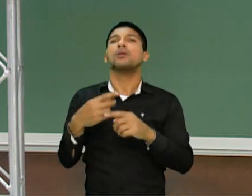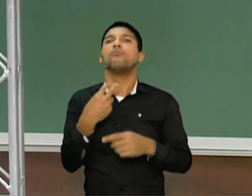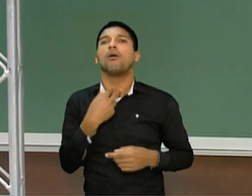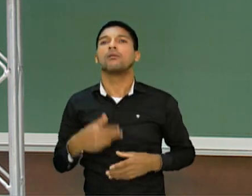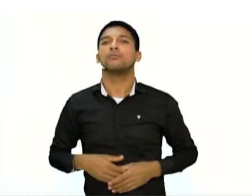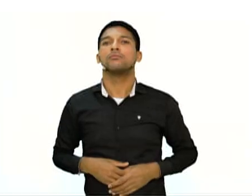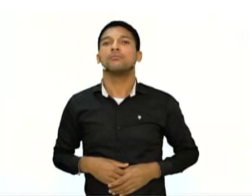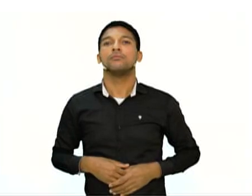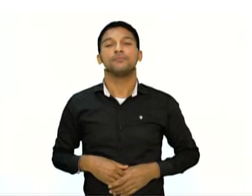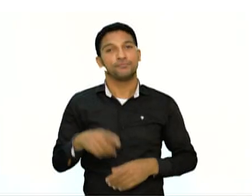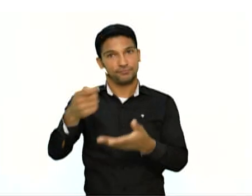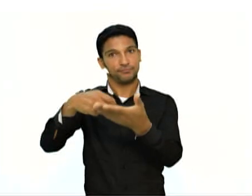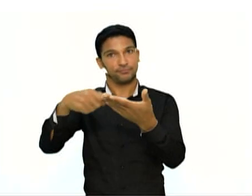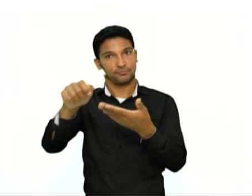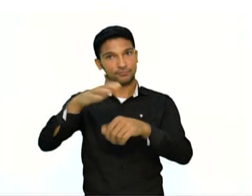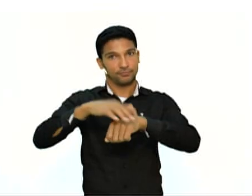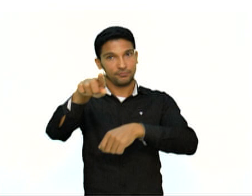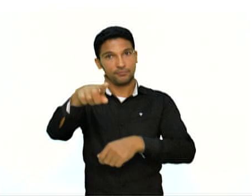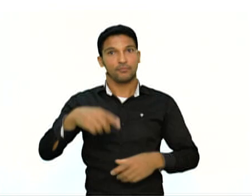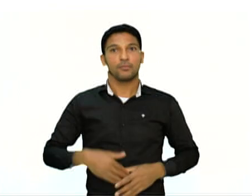que daqui a pouco eu volto com a resposta.